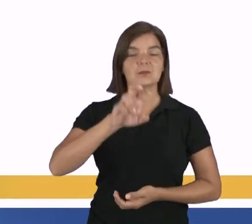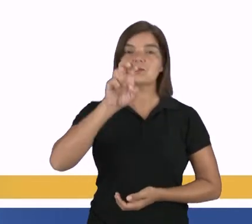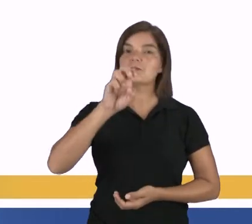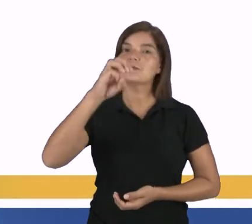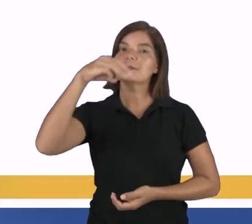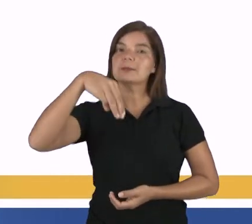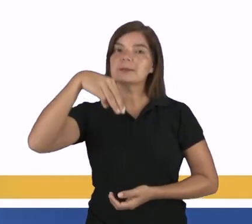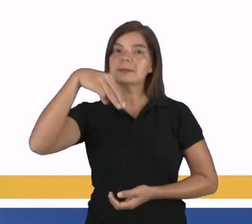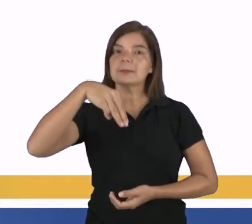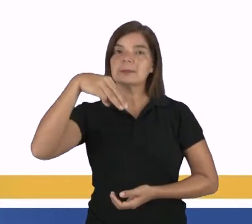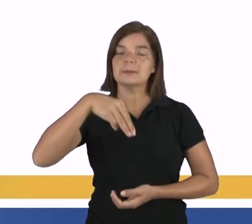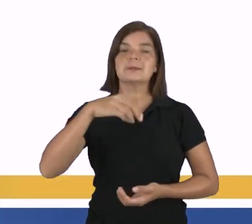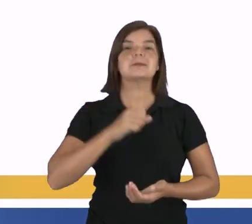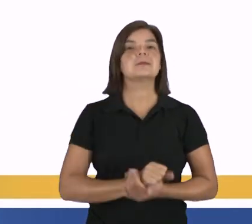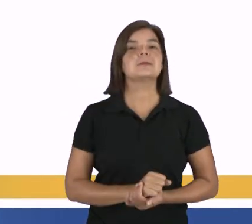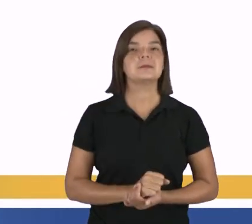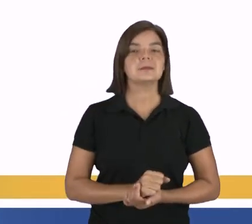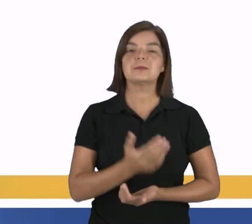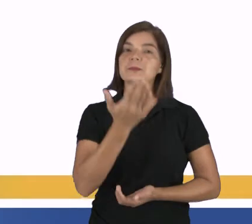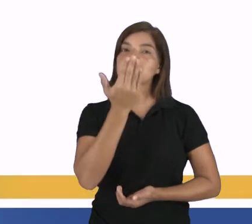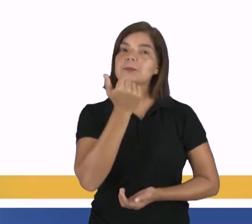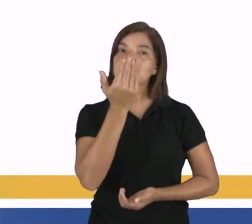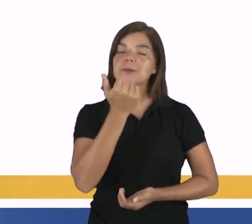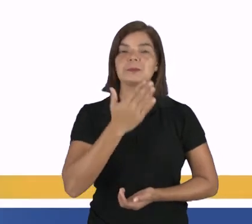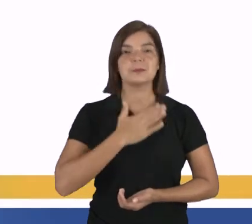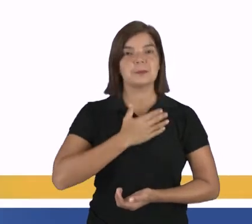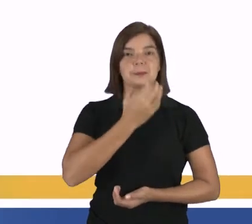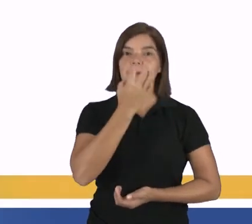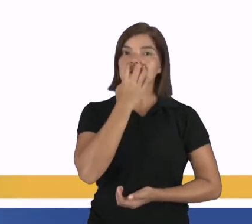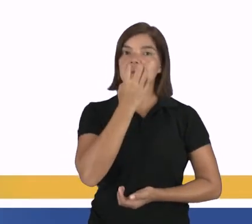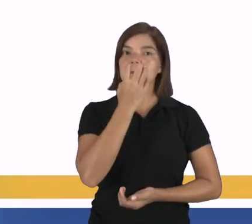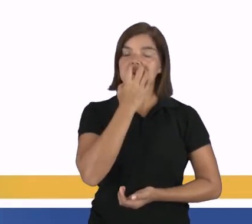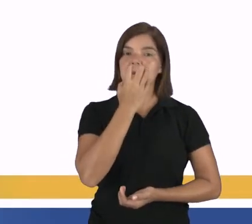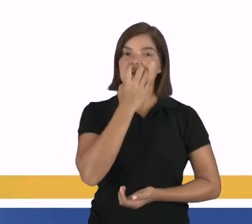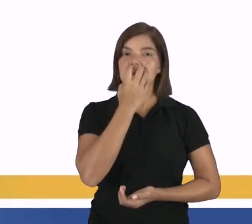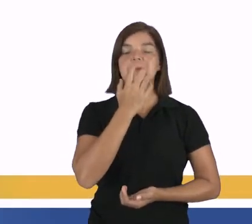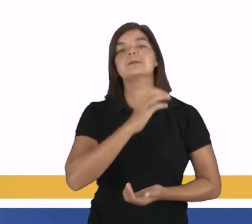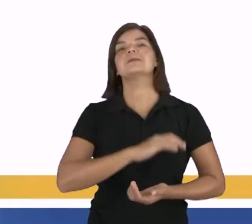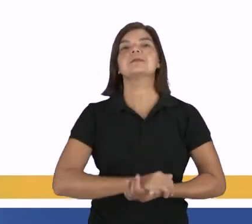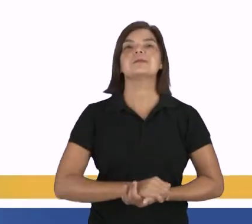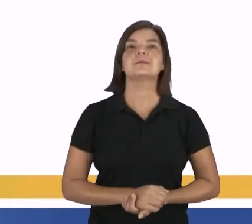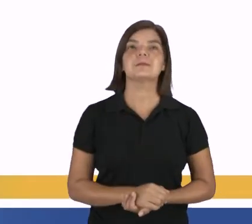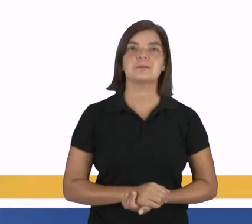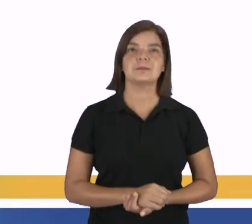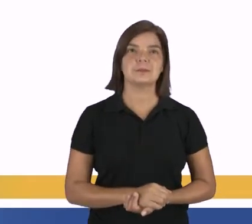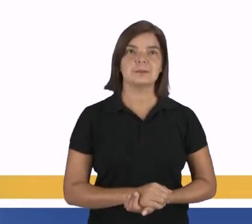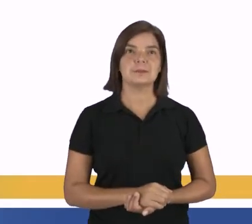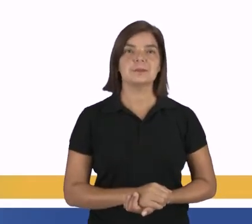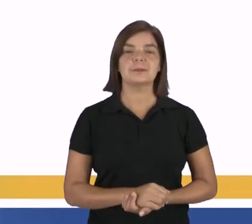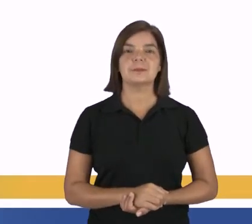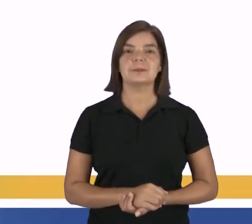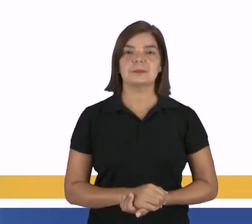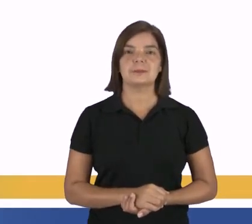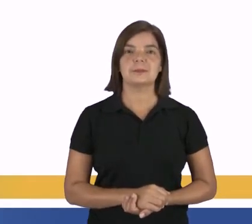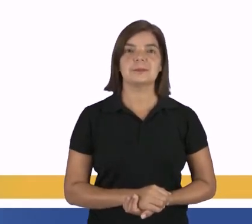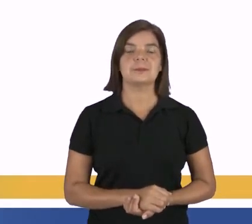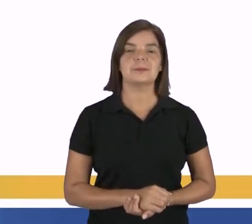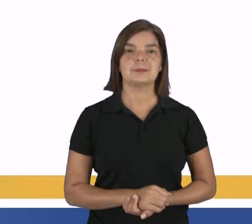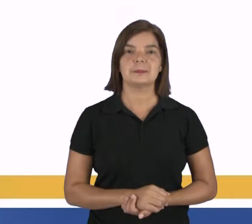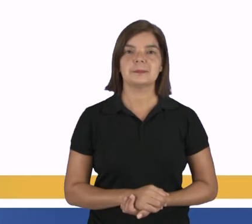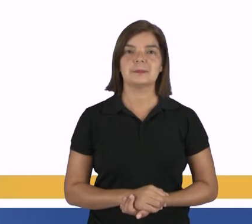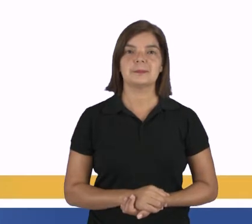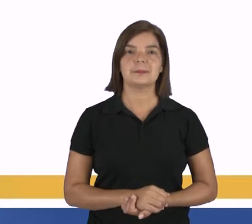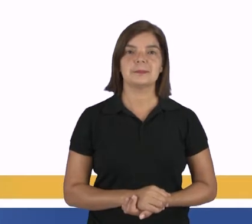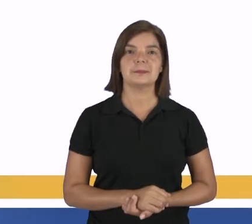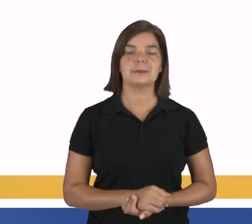5 minutos para alimentar o meu cachorro. Eu, no caso, porque ele usou lá me. It usually takes